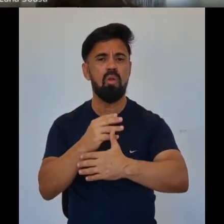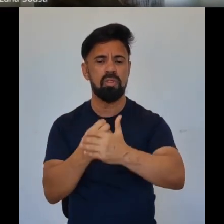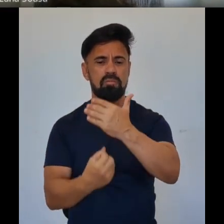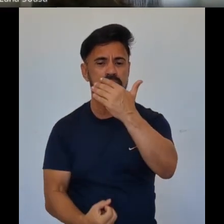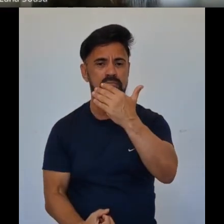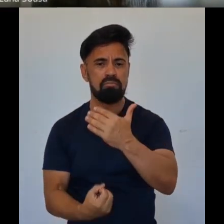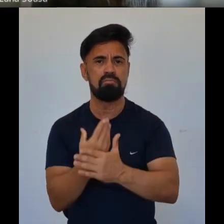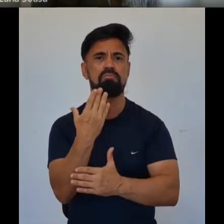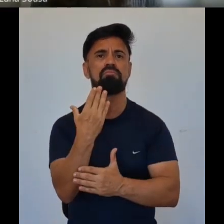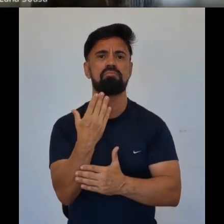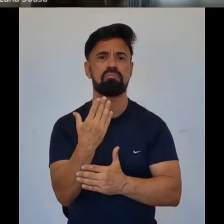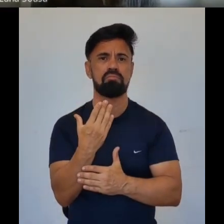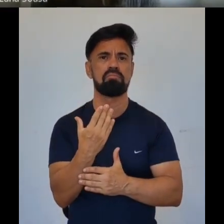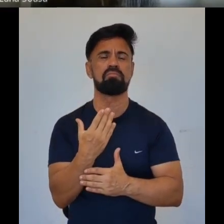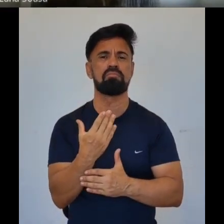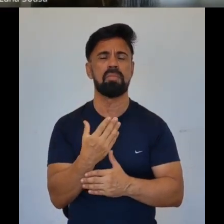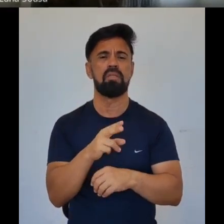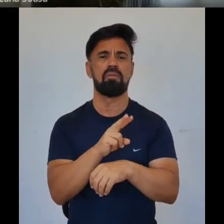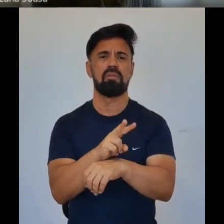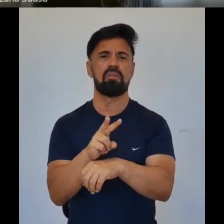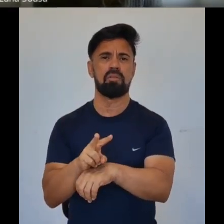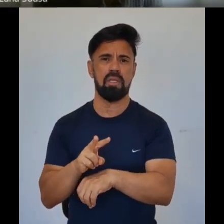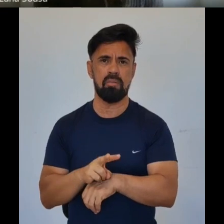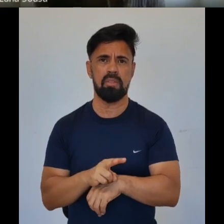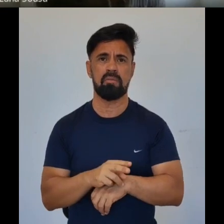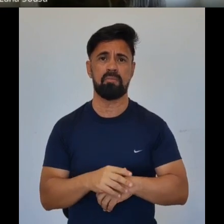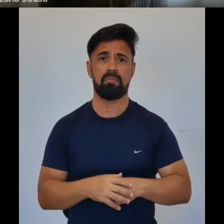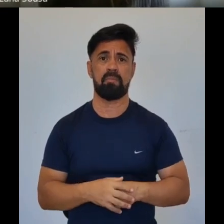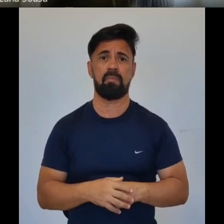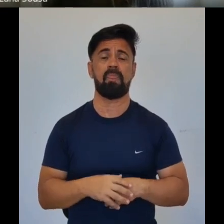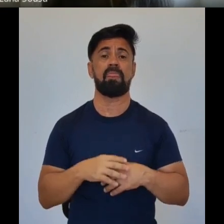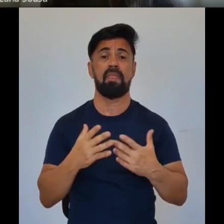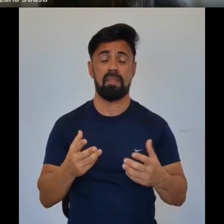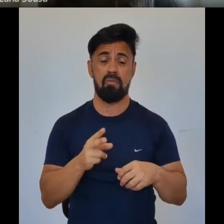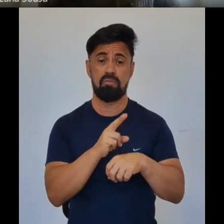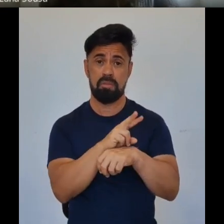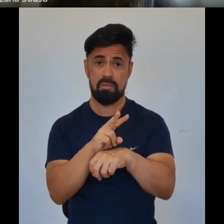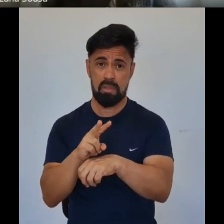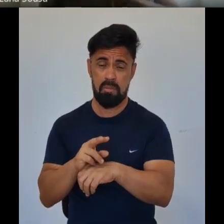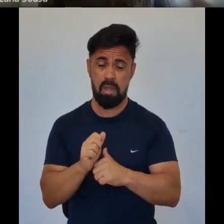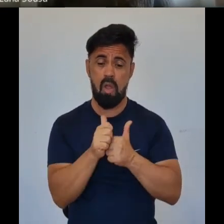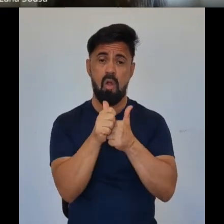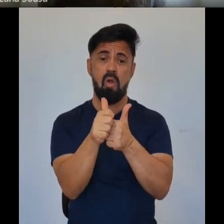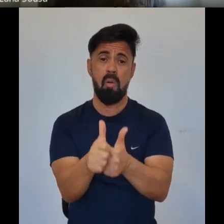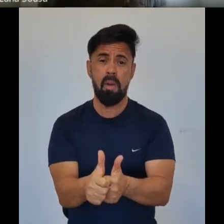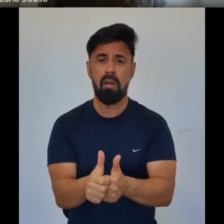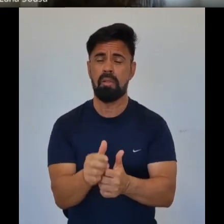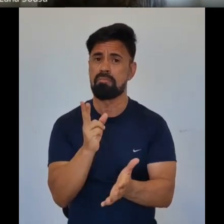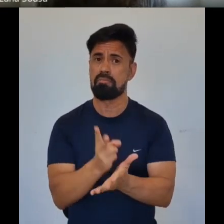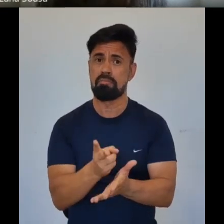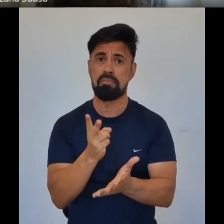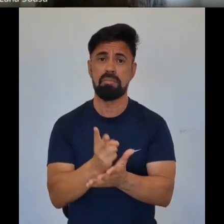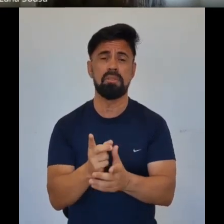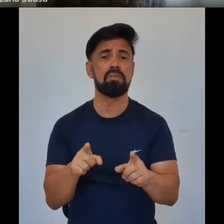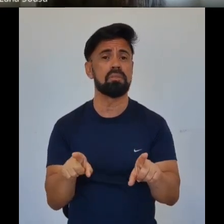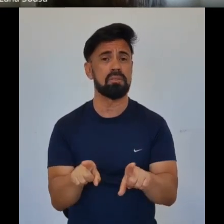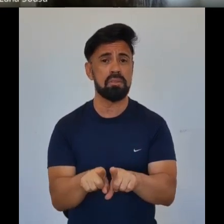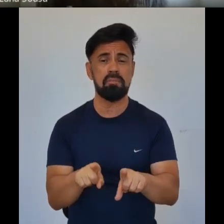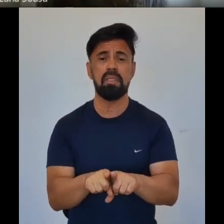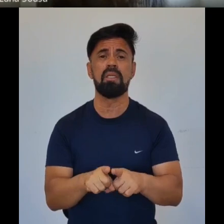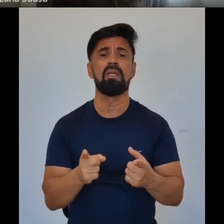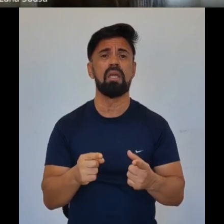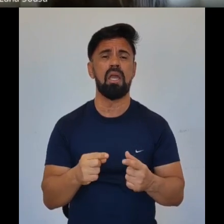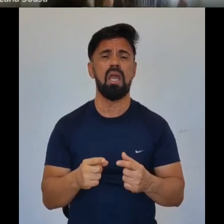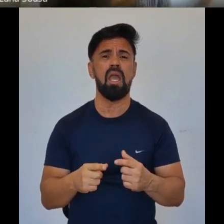de implantação e monitoramento. E aí esse monitoramento, esse acompanhamento contínuo